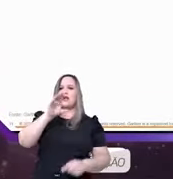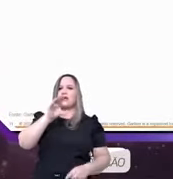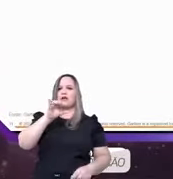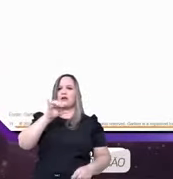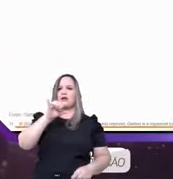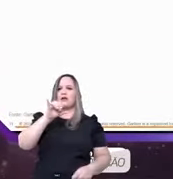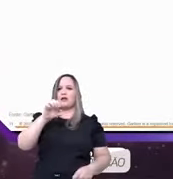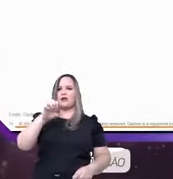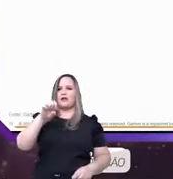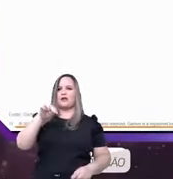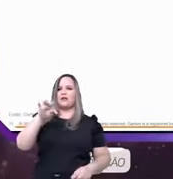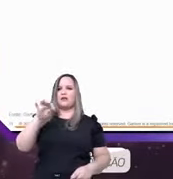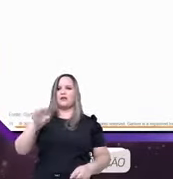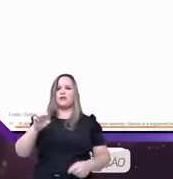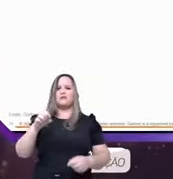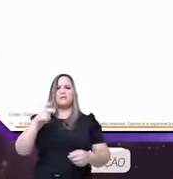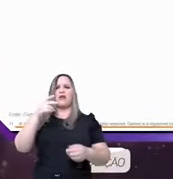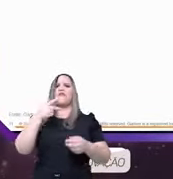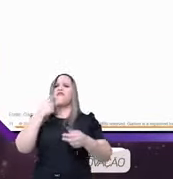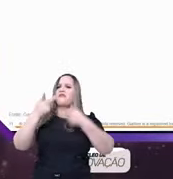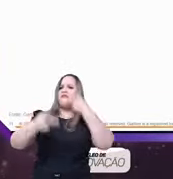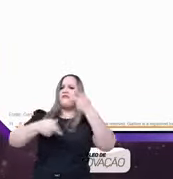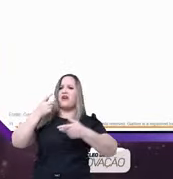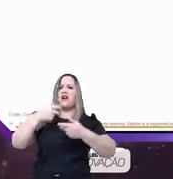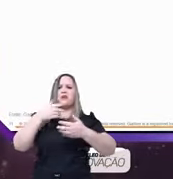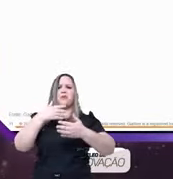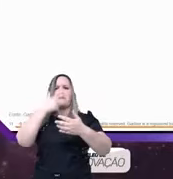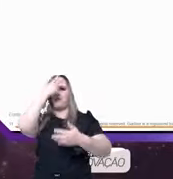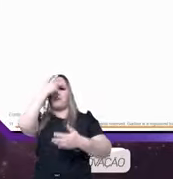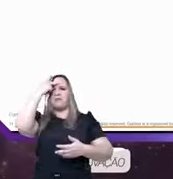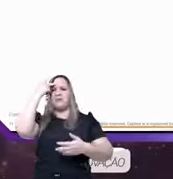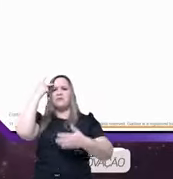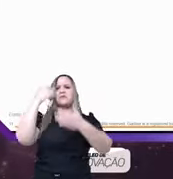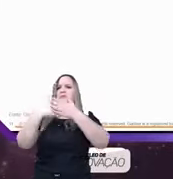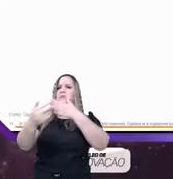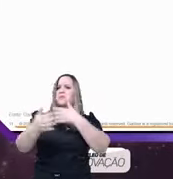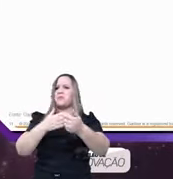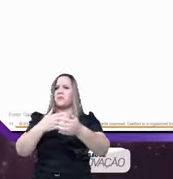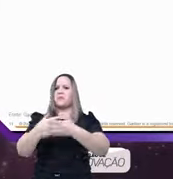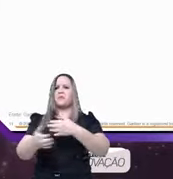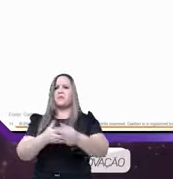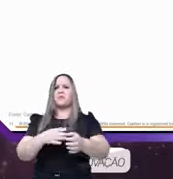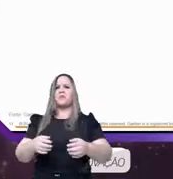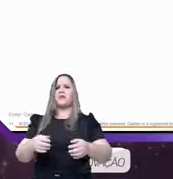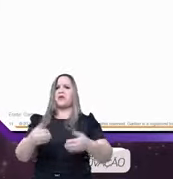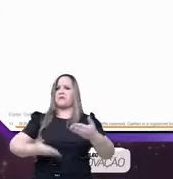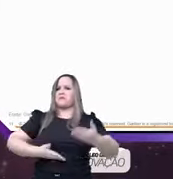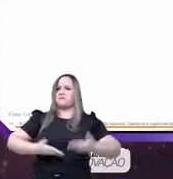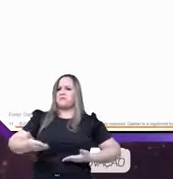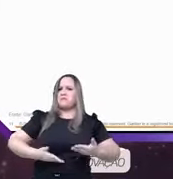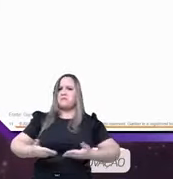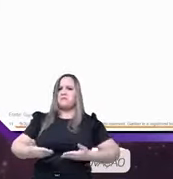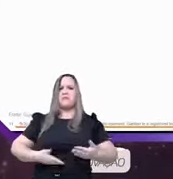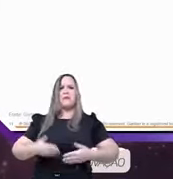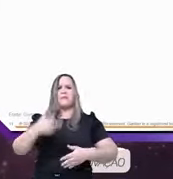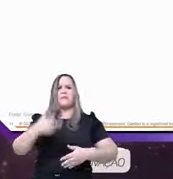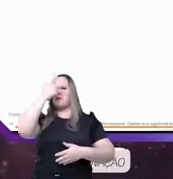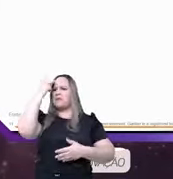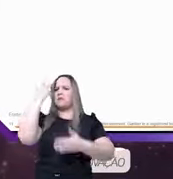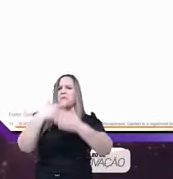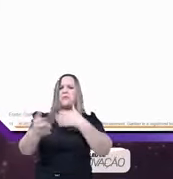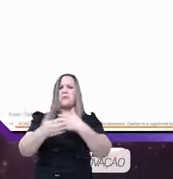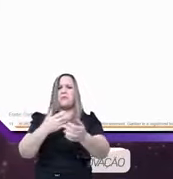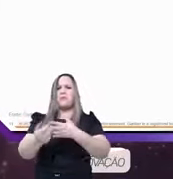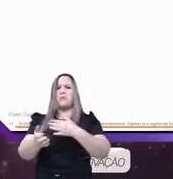de qualquer colaborador, magistrado, servidor, colaborador, qualquer pessoa,